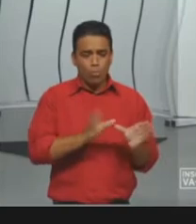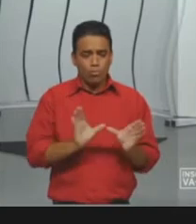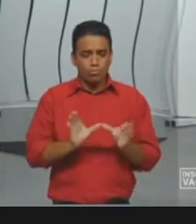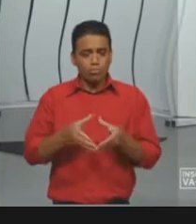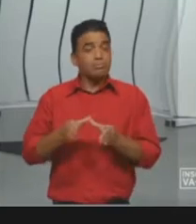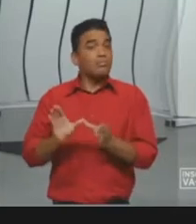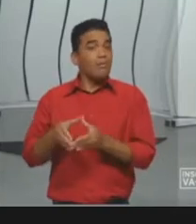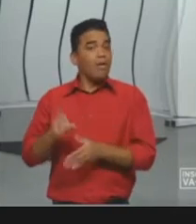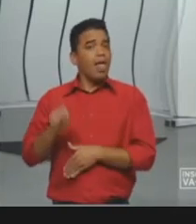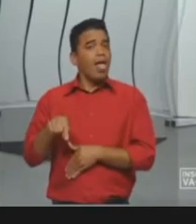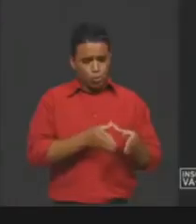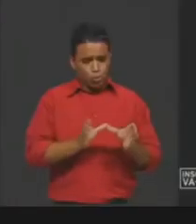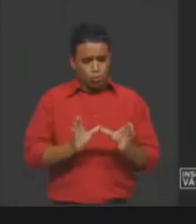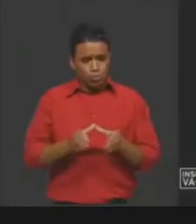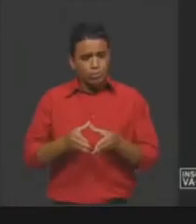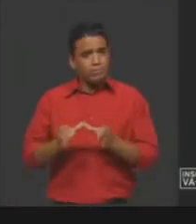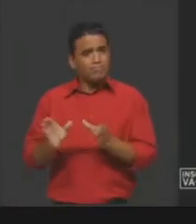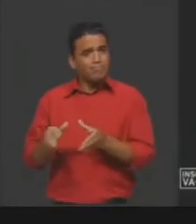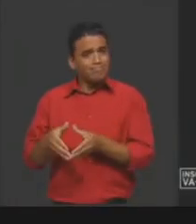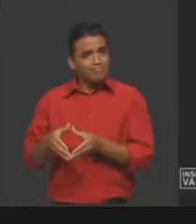pertence.